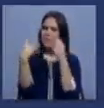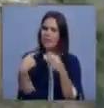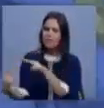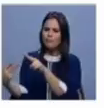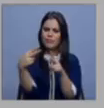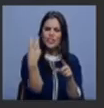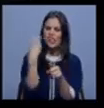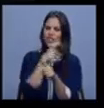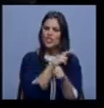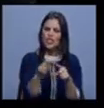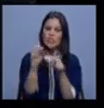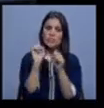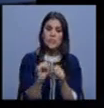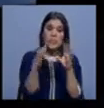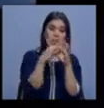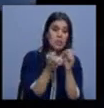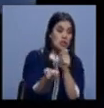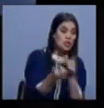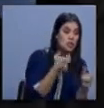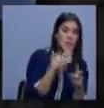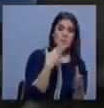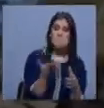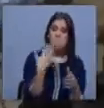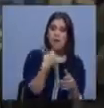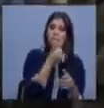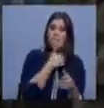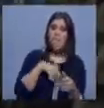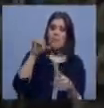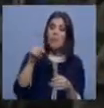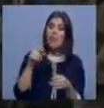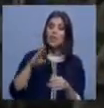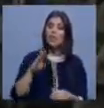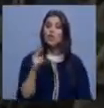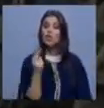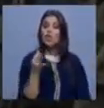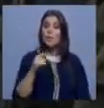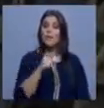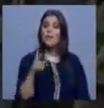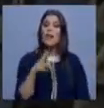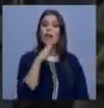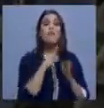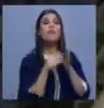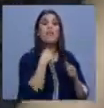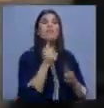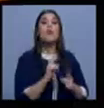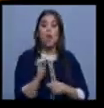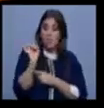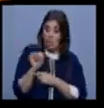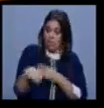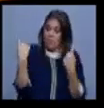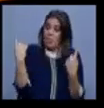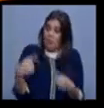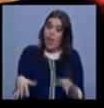energia, de massa, entre as estrelas gigantes vermelhas e estes Júpiteres? E o que diz o modelo é, sim, existe. Ou seja,